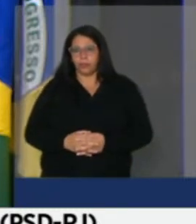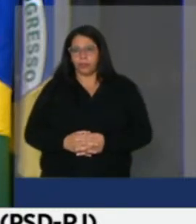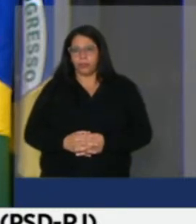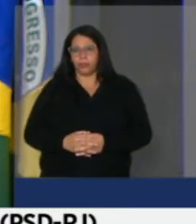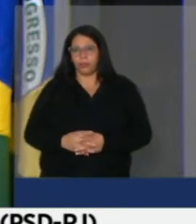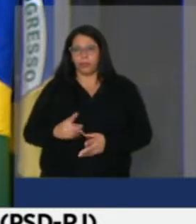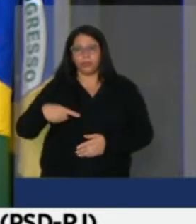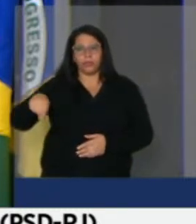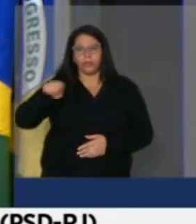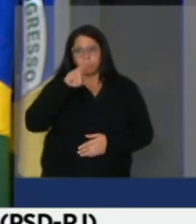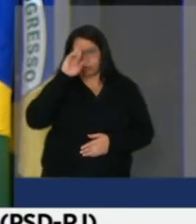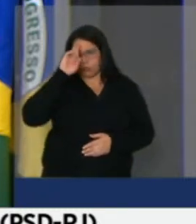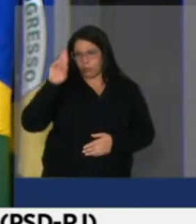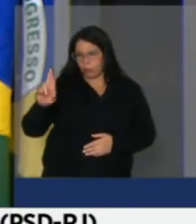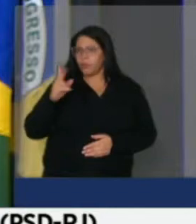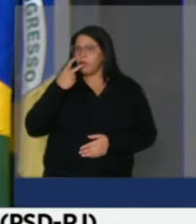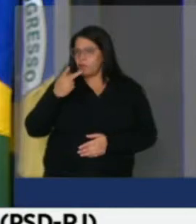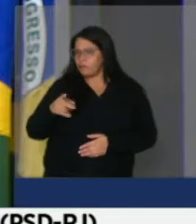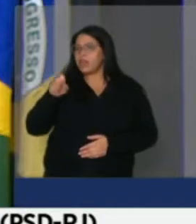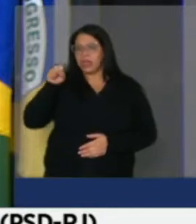Muitos dos senhores dirão que sim.